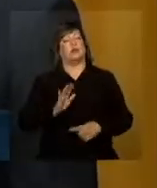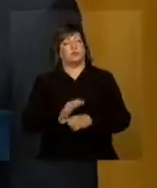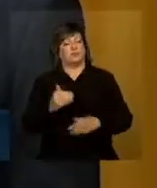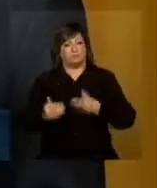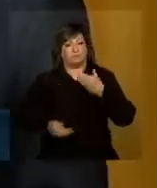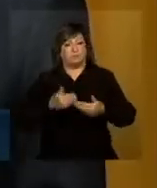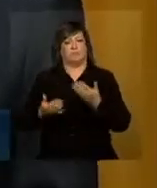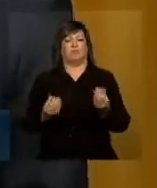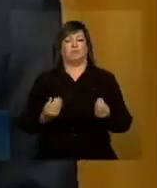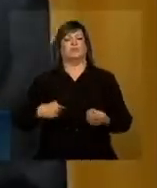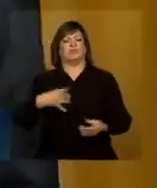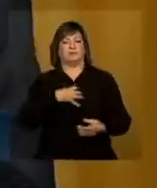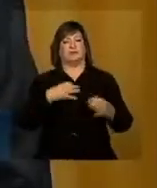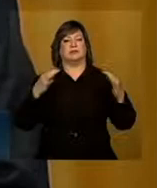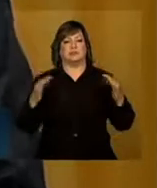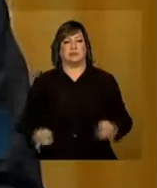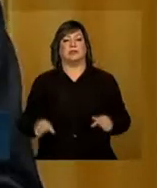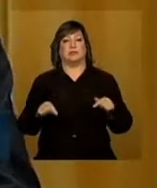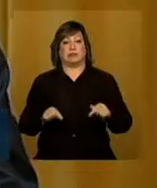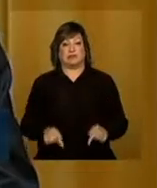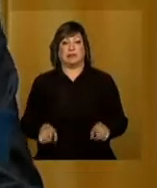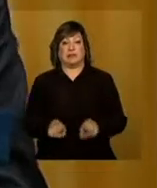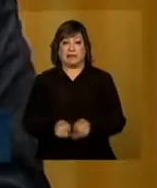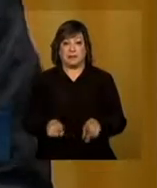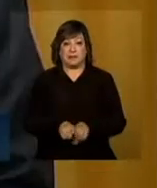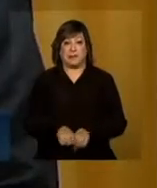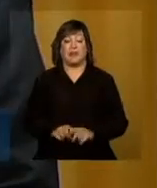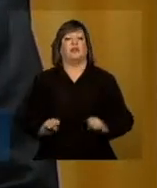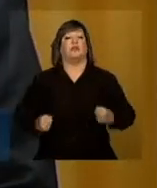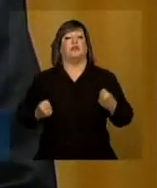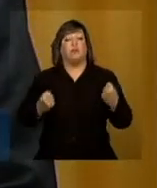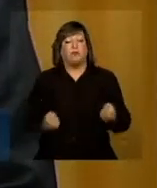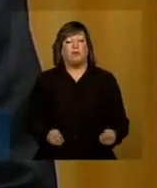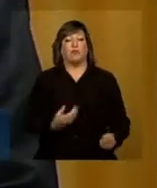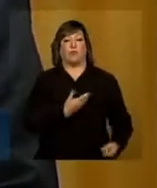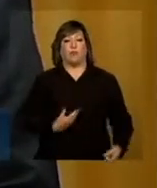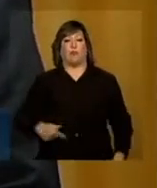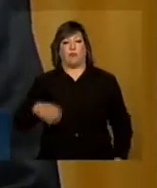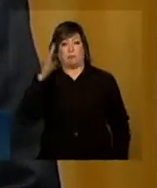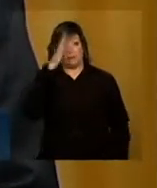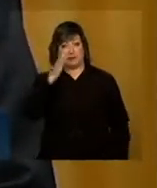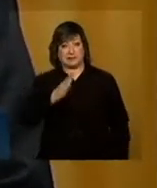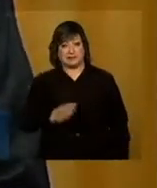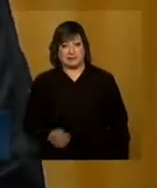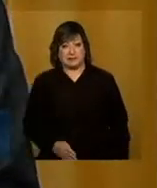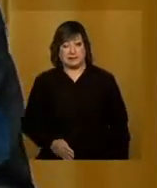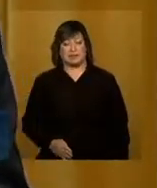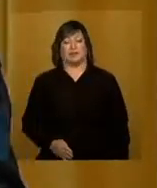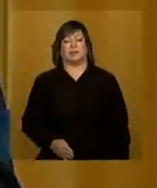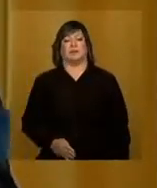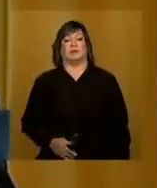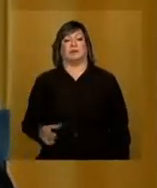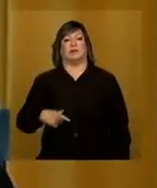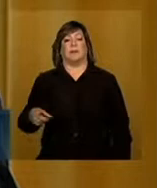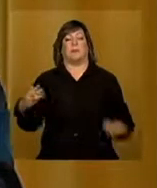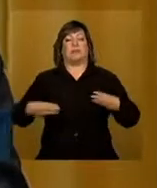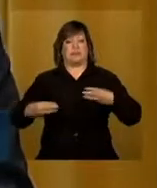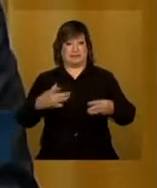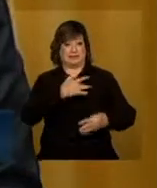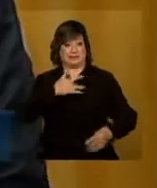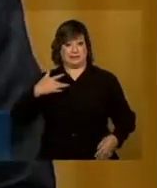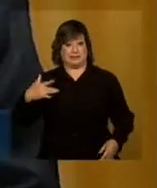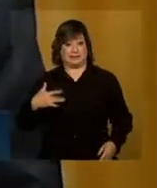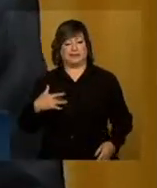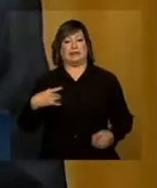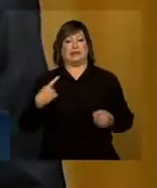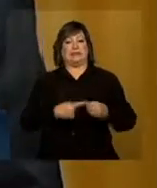muito. Nós estamos convencidos disso, além do esforço do governo brasileiro, capitaneado pelo Ministério da Saúde, Ministério